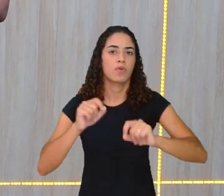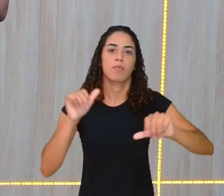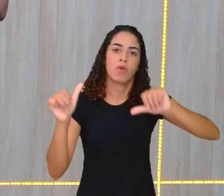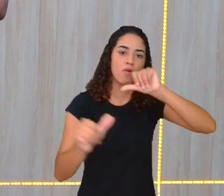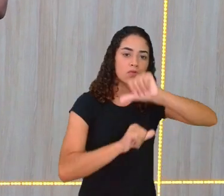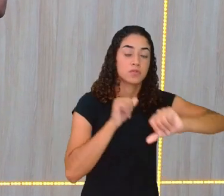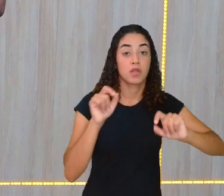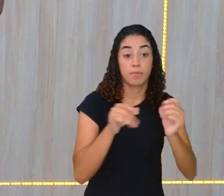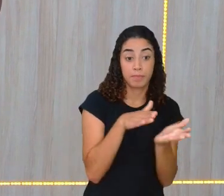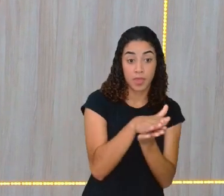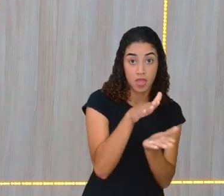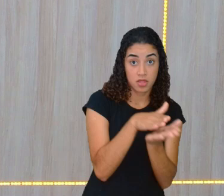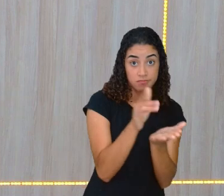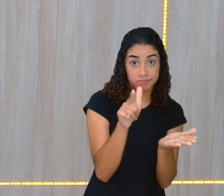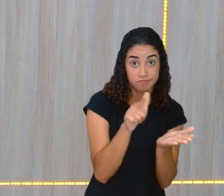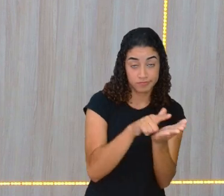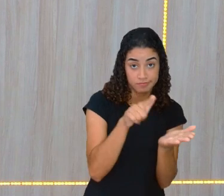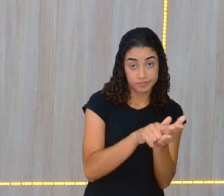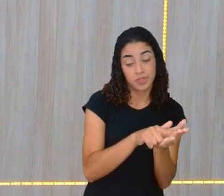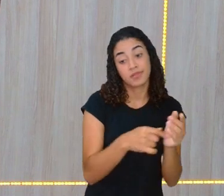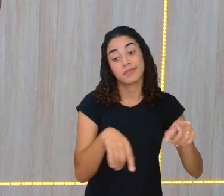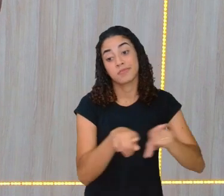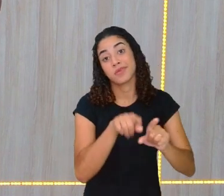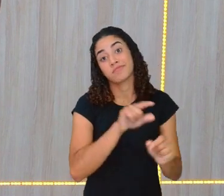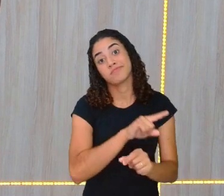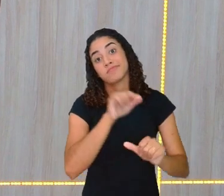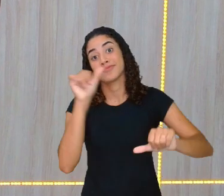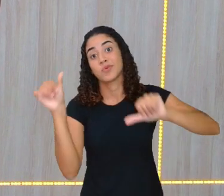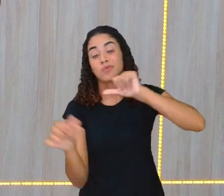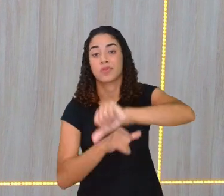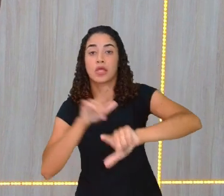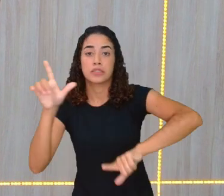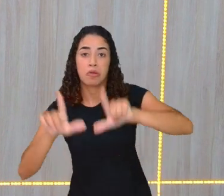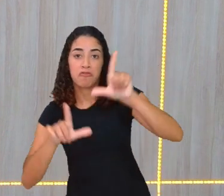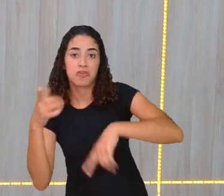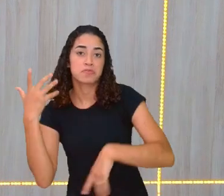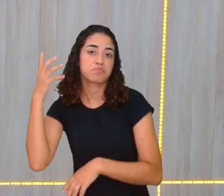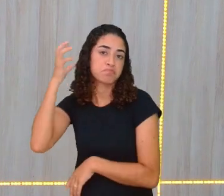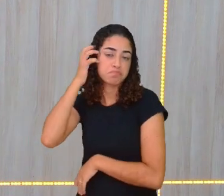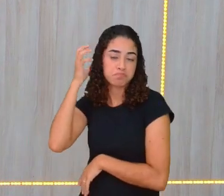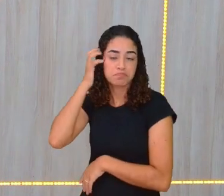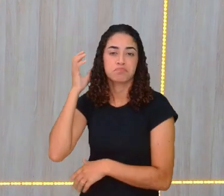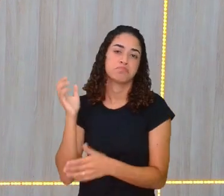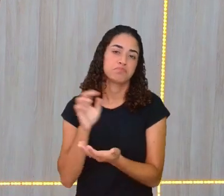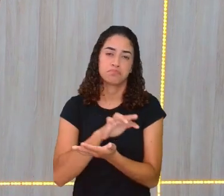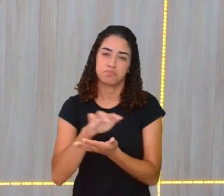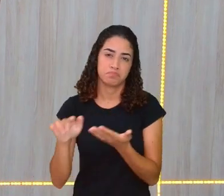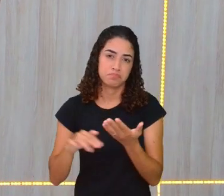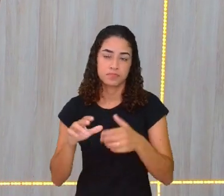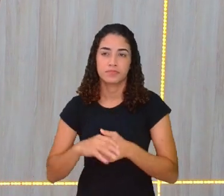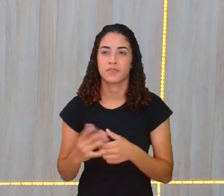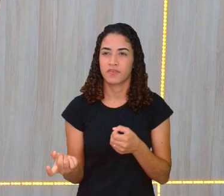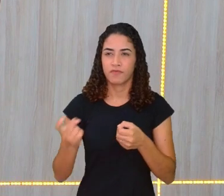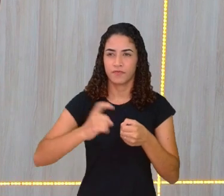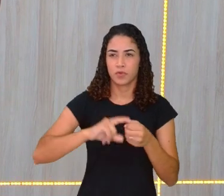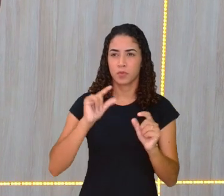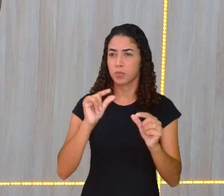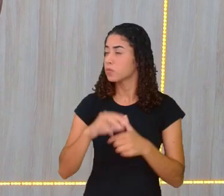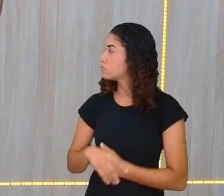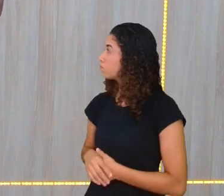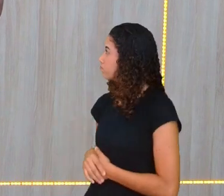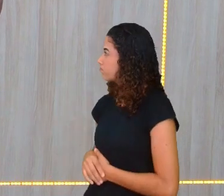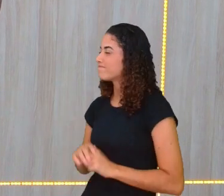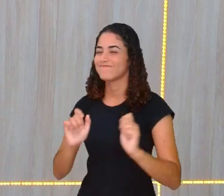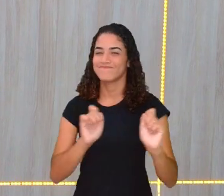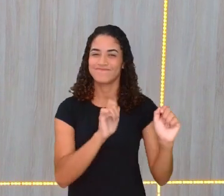na notícia impressa e na notícia no formato digital, ou seja, na TV, no rádio. Deixa eu voltar mais um pouquinho aqui.